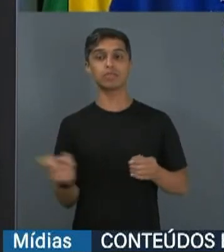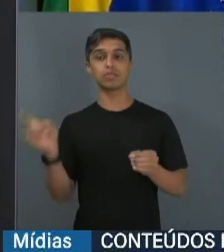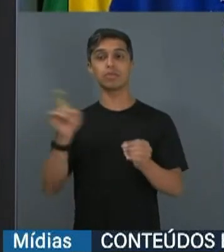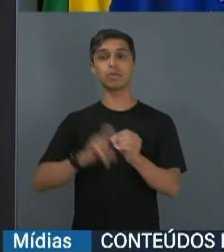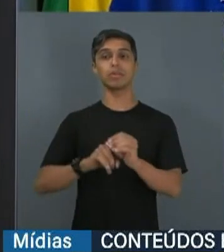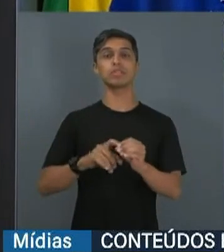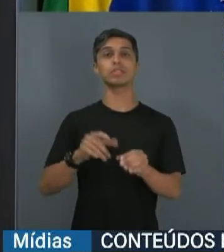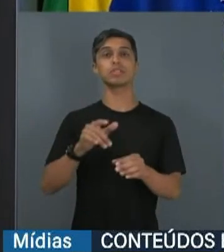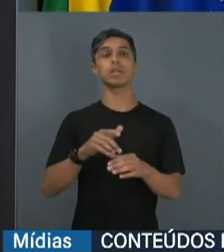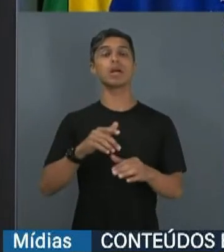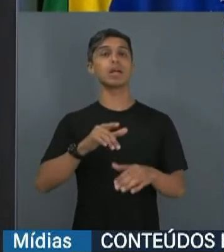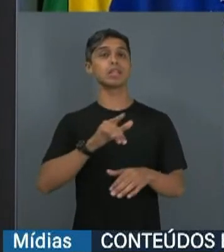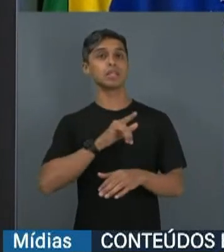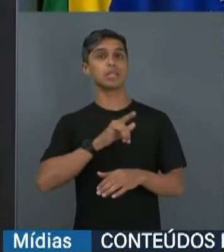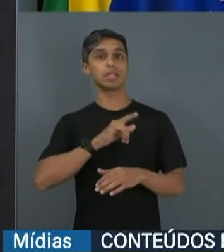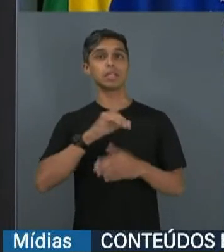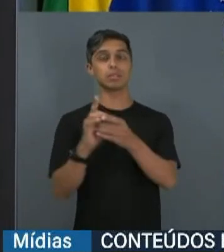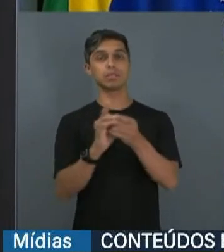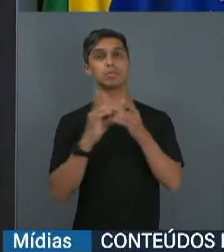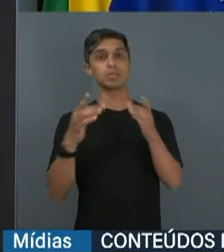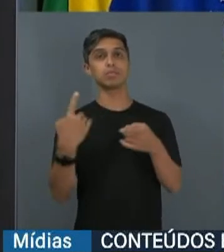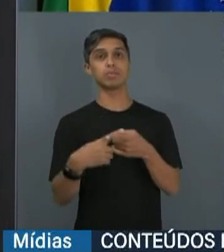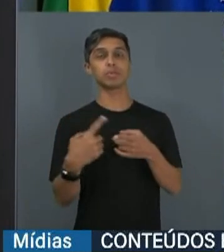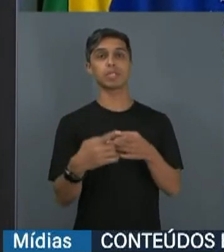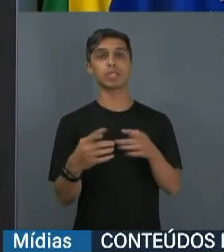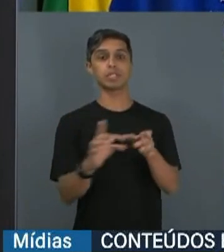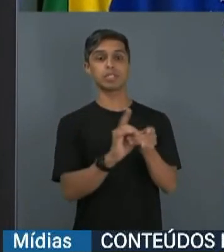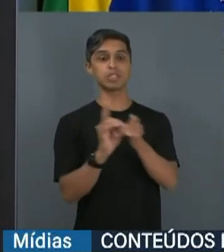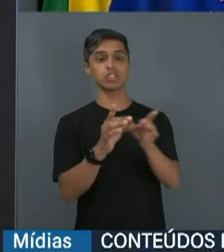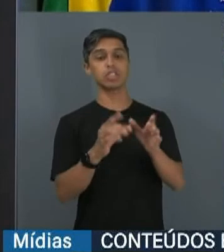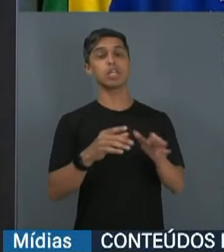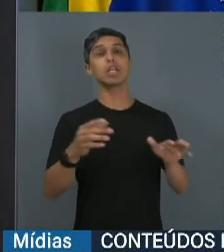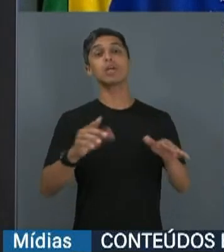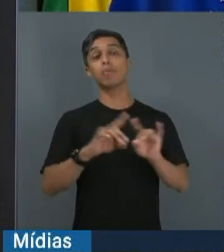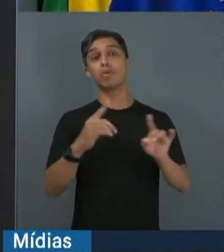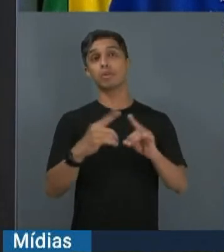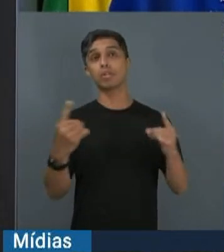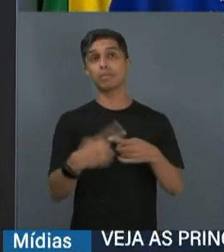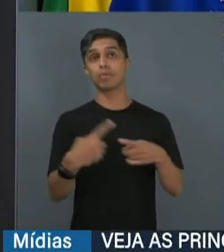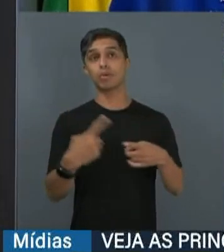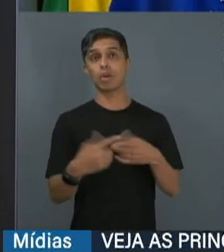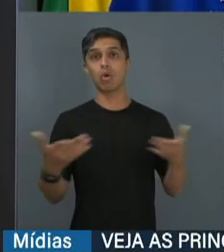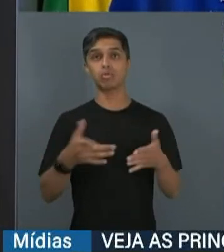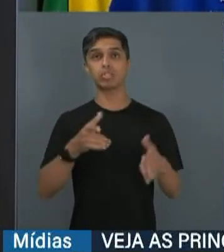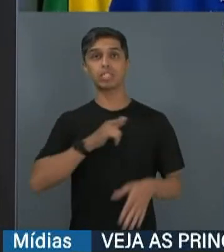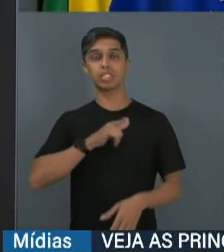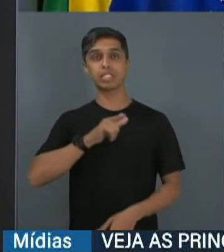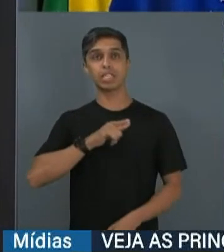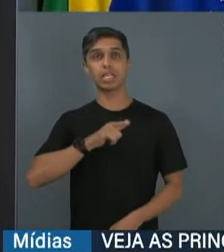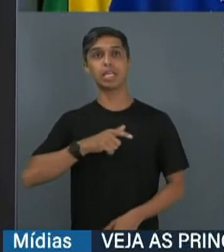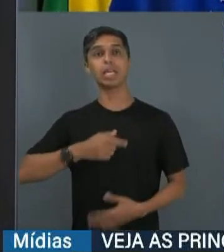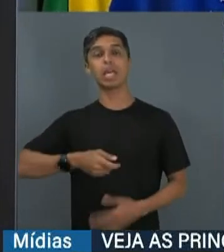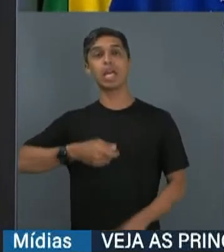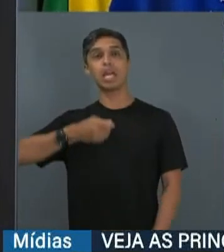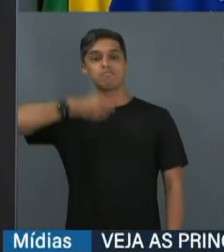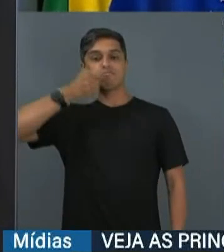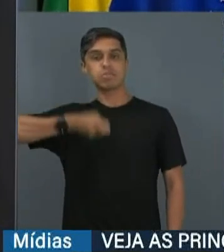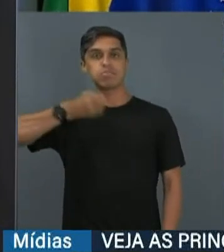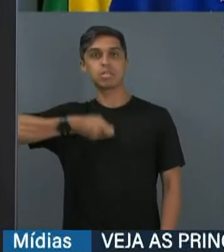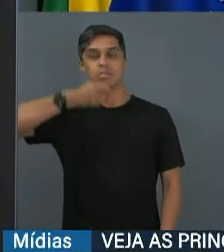ter democracia, porque hoje tem uma ditadura escancarada da toga, até por omissão dessa casa